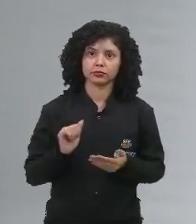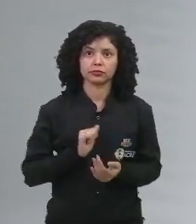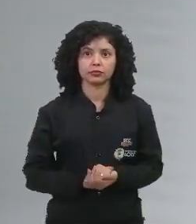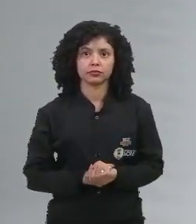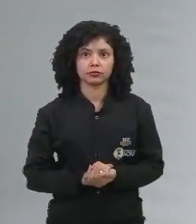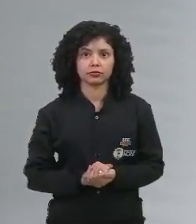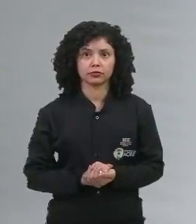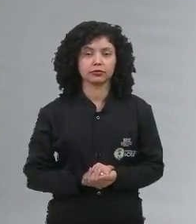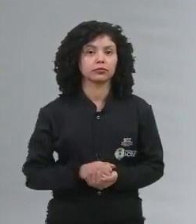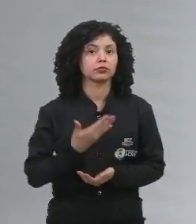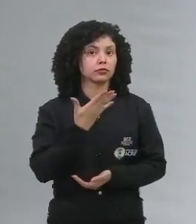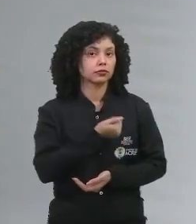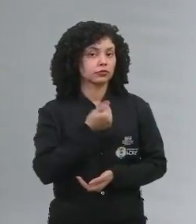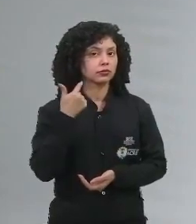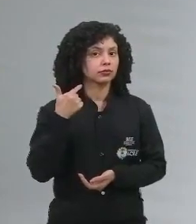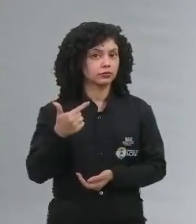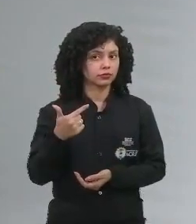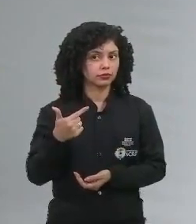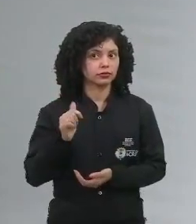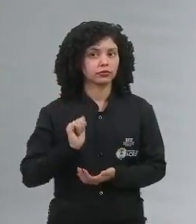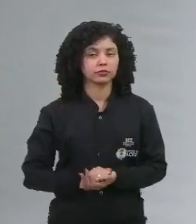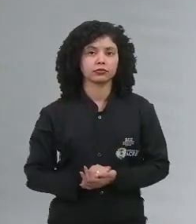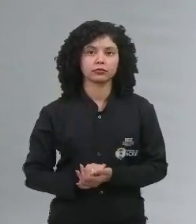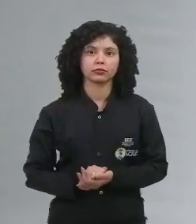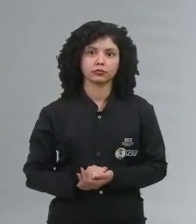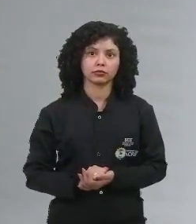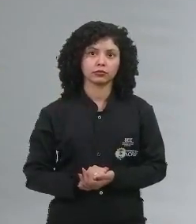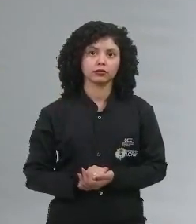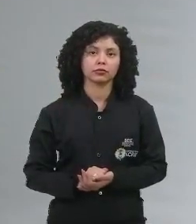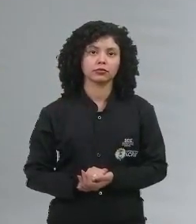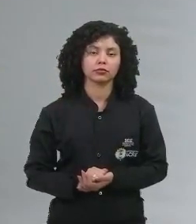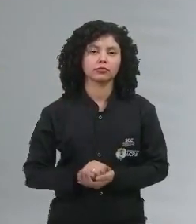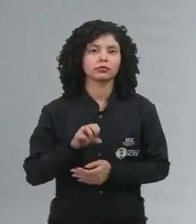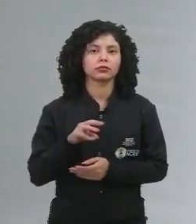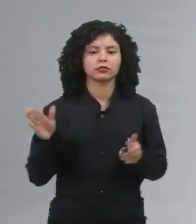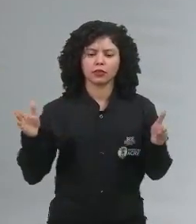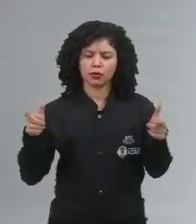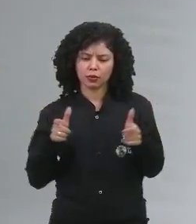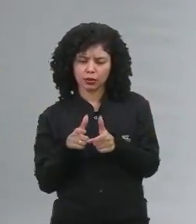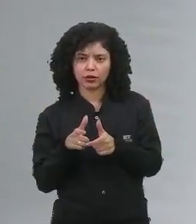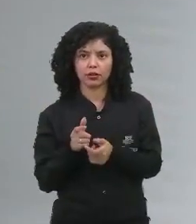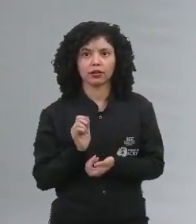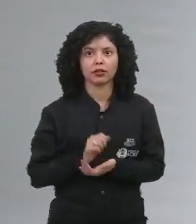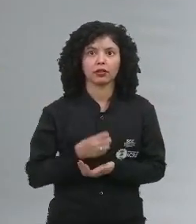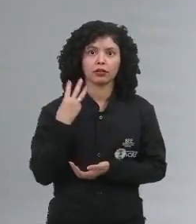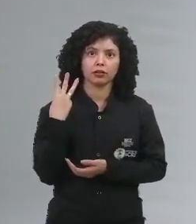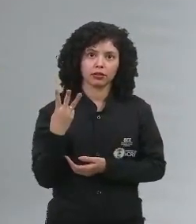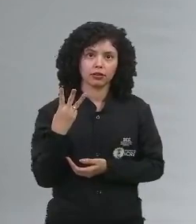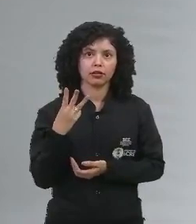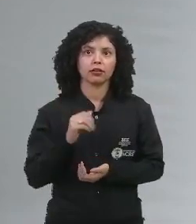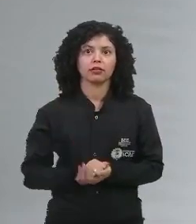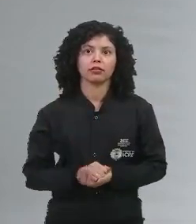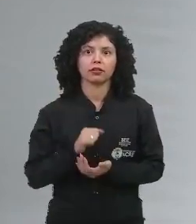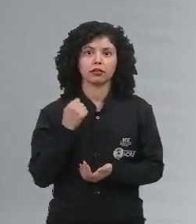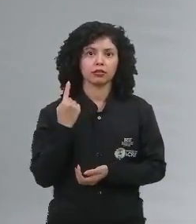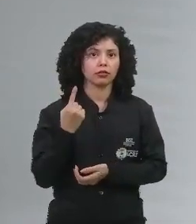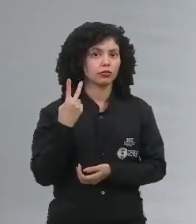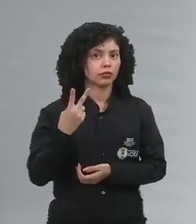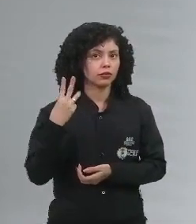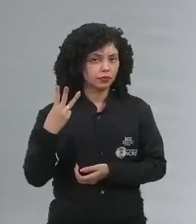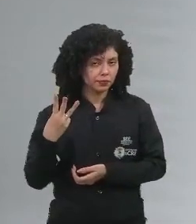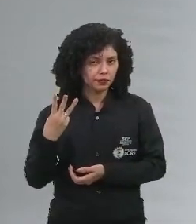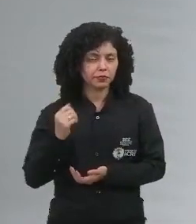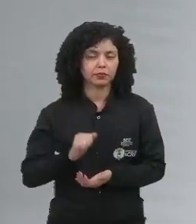Essa foi a aula número 2, tá? Da nossa minissérie, que tem 3 episódios, parte 1, parte 2 e